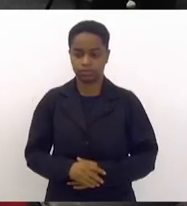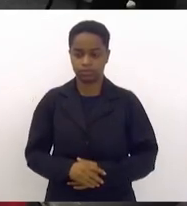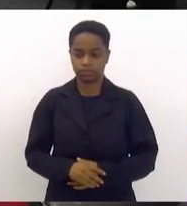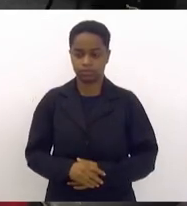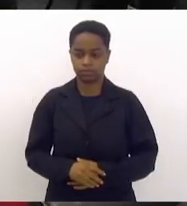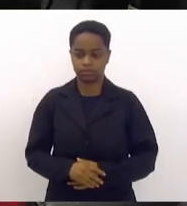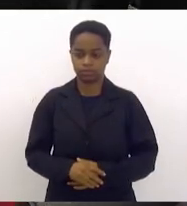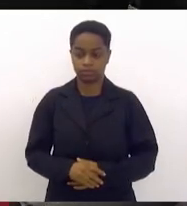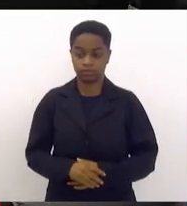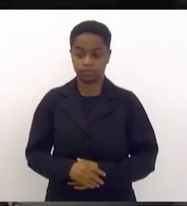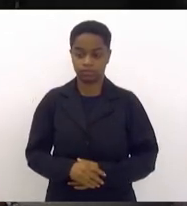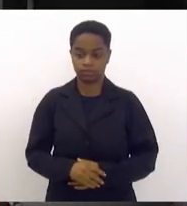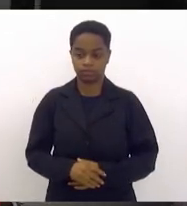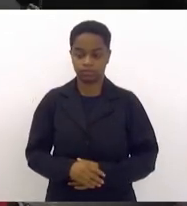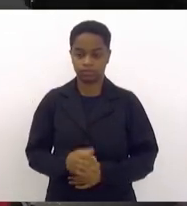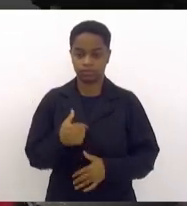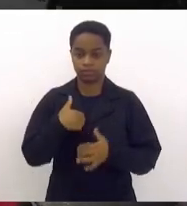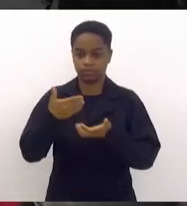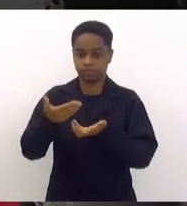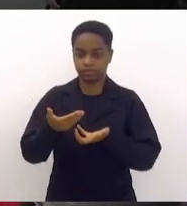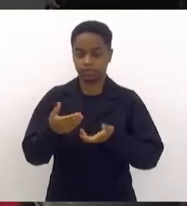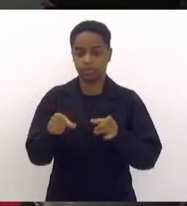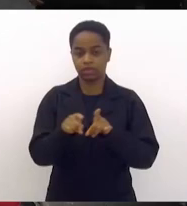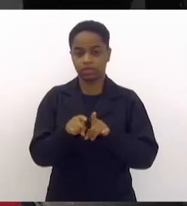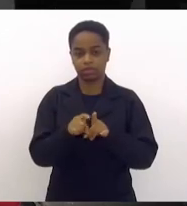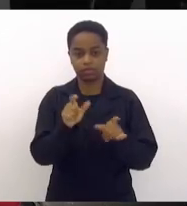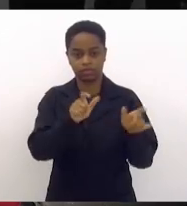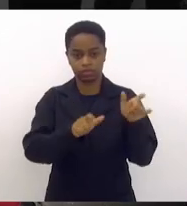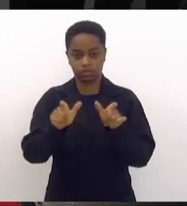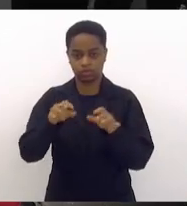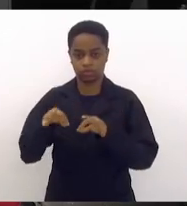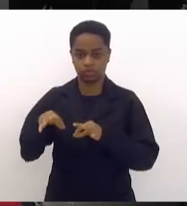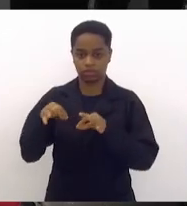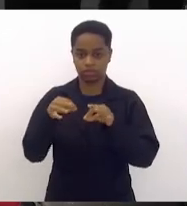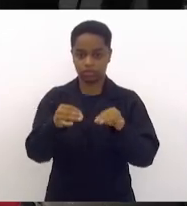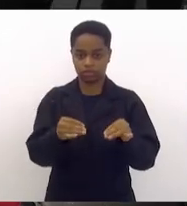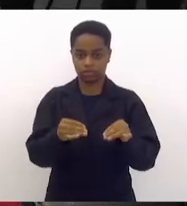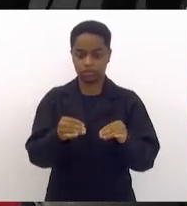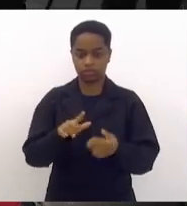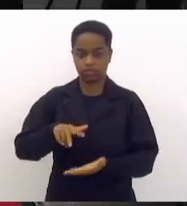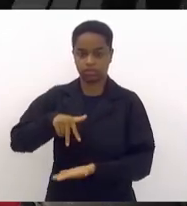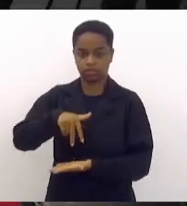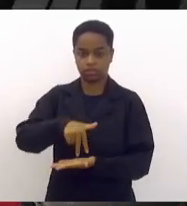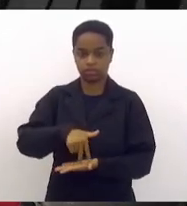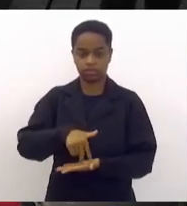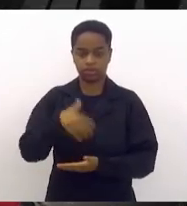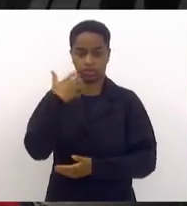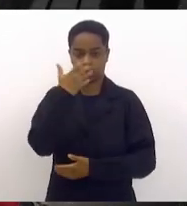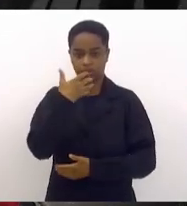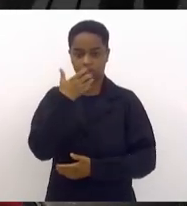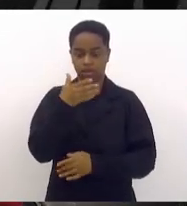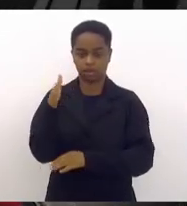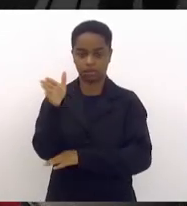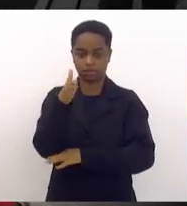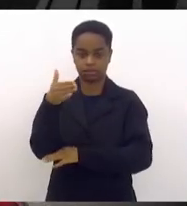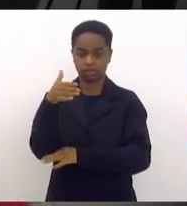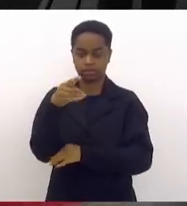Peixoto convido a todos e todas para execução do Hino